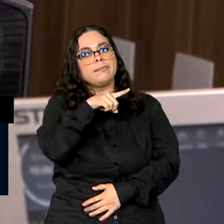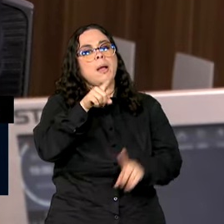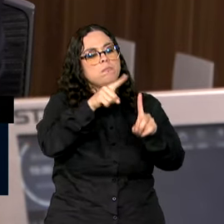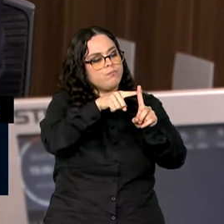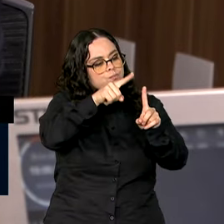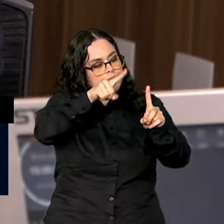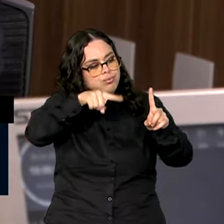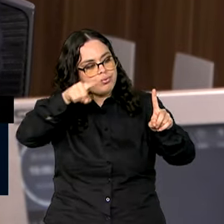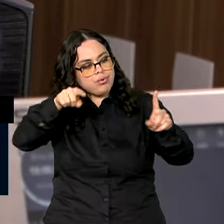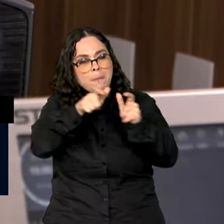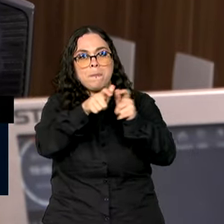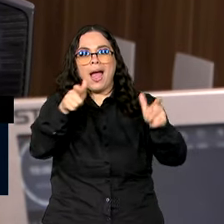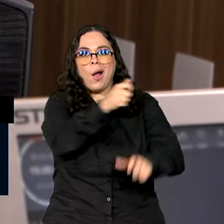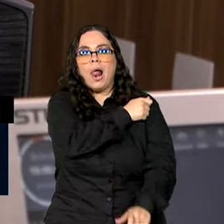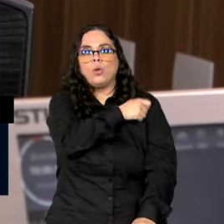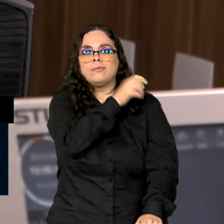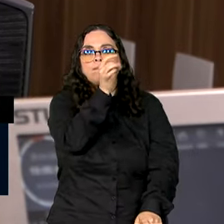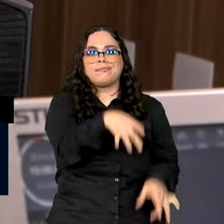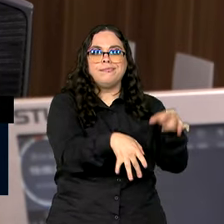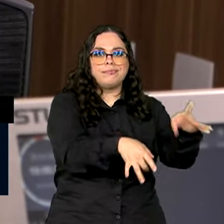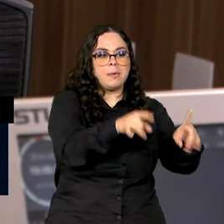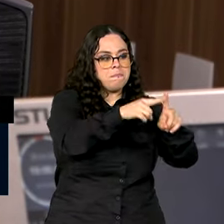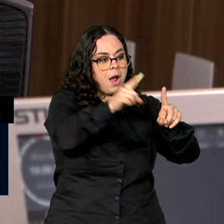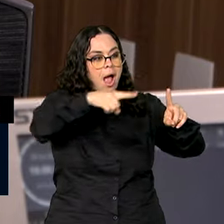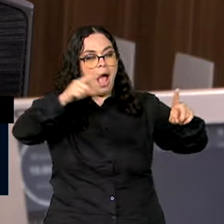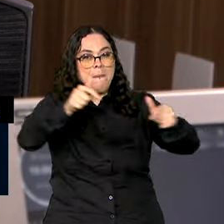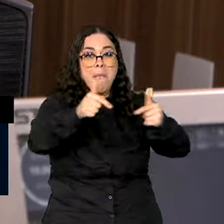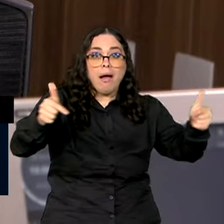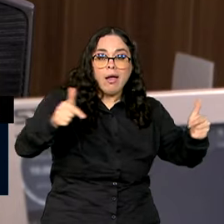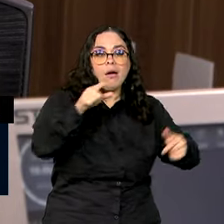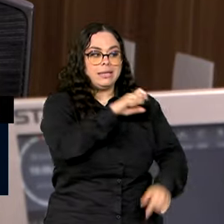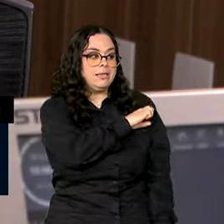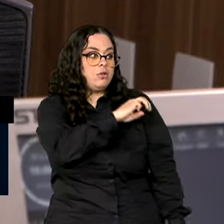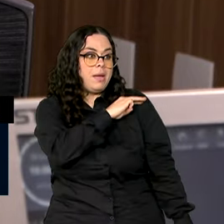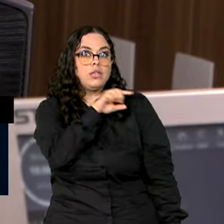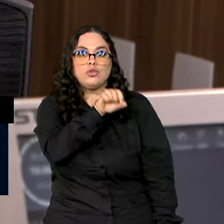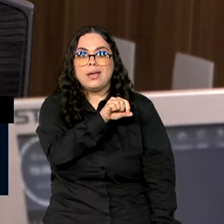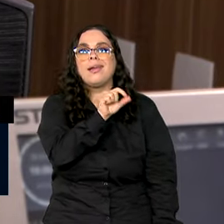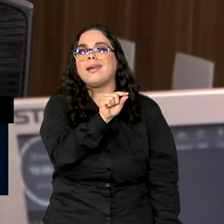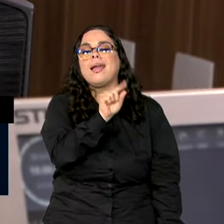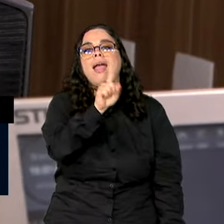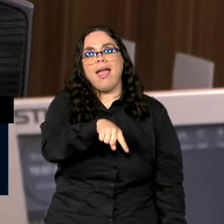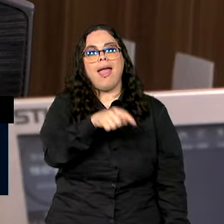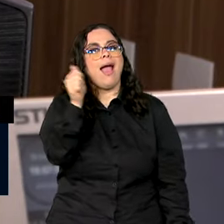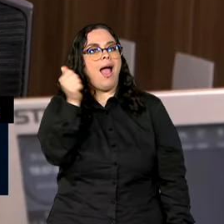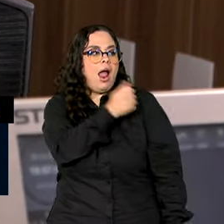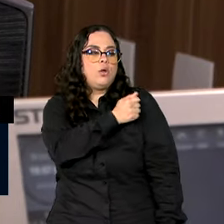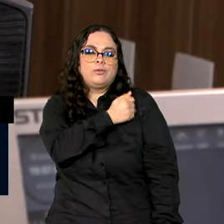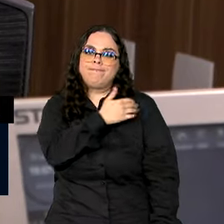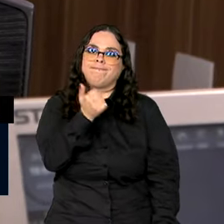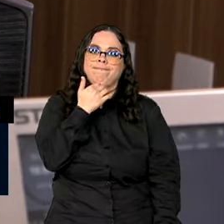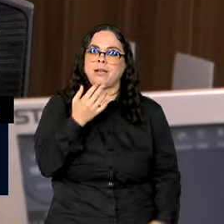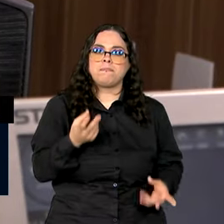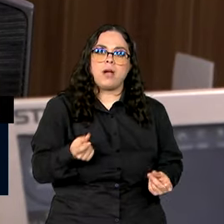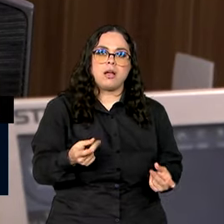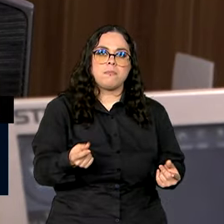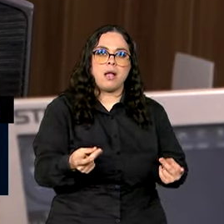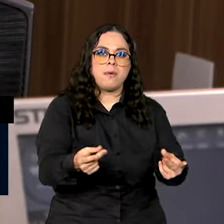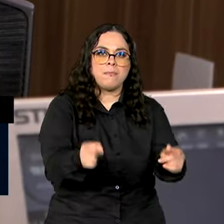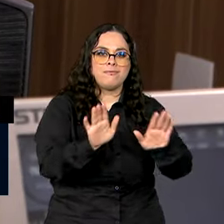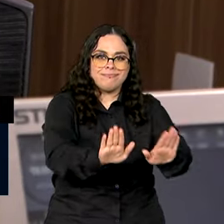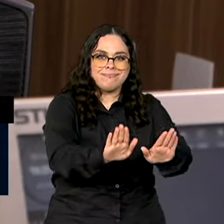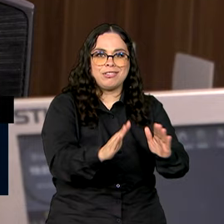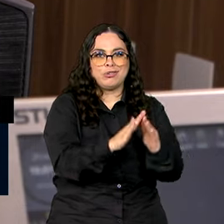elevado de evasão de desistência no ensino médio são as dificuldade de permanecer né que os estudantes encontram muitas